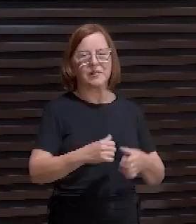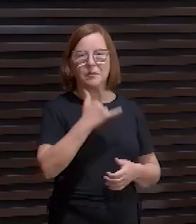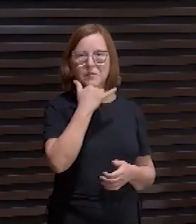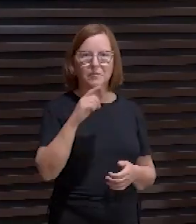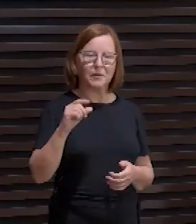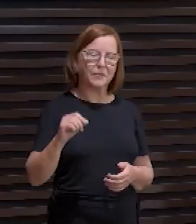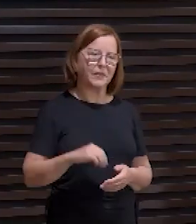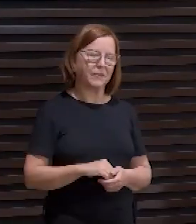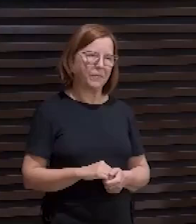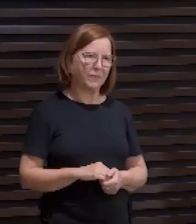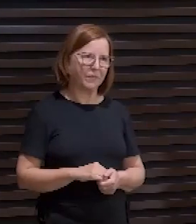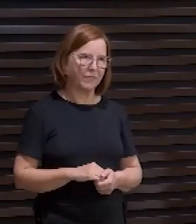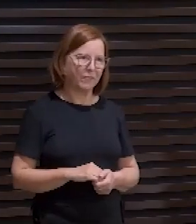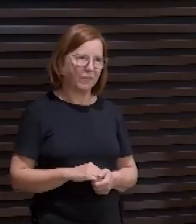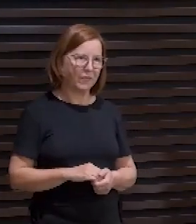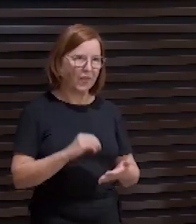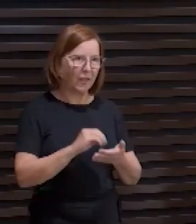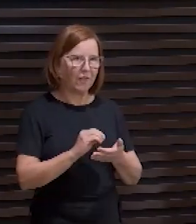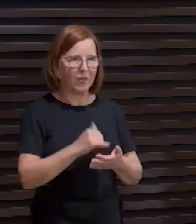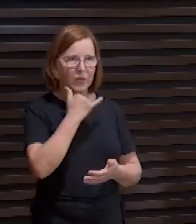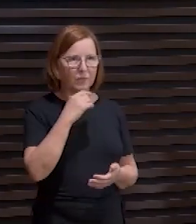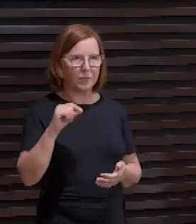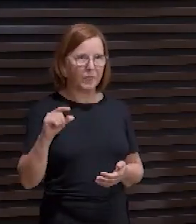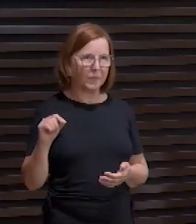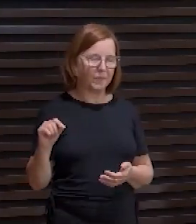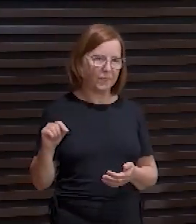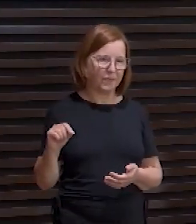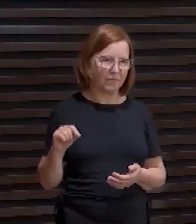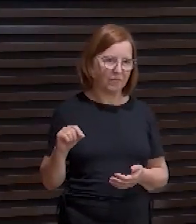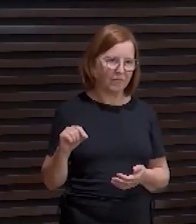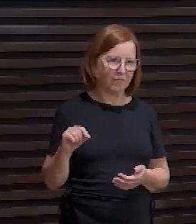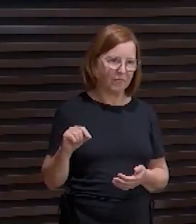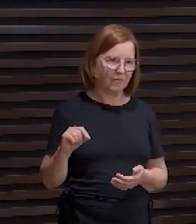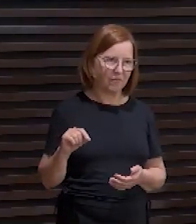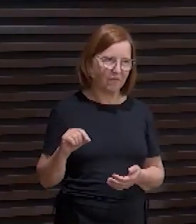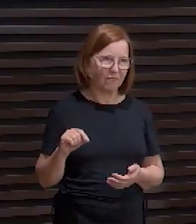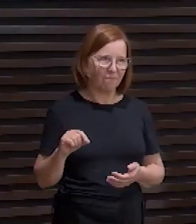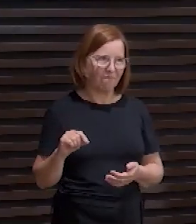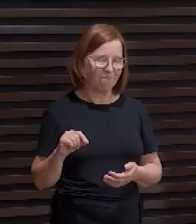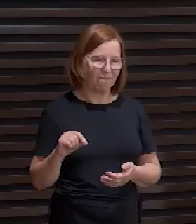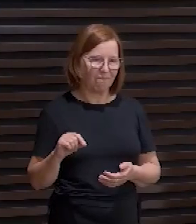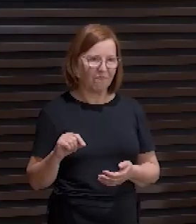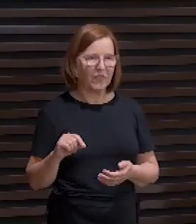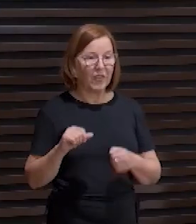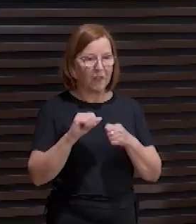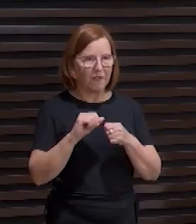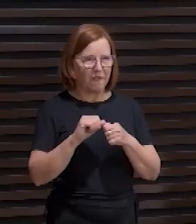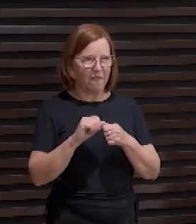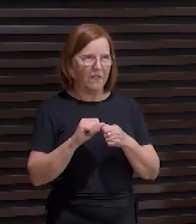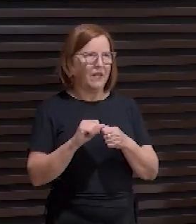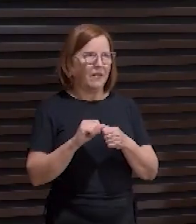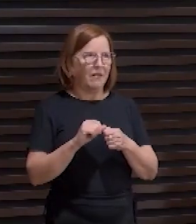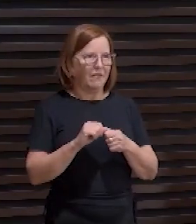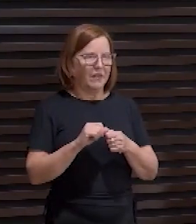Além de tudo isso, a falta do perdão provoca uma amargura sem tamanho. Aquela pessoa que na hora que